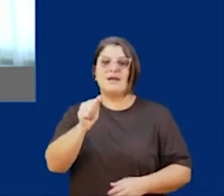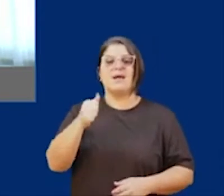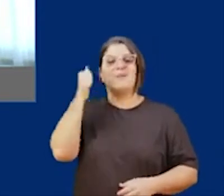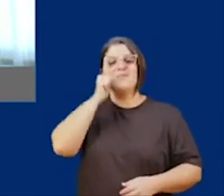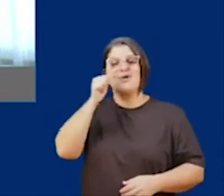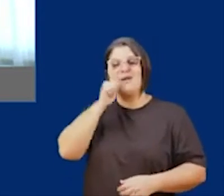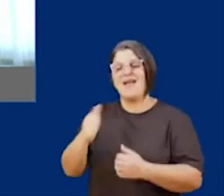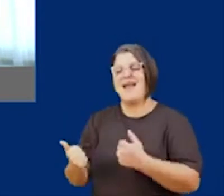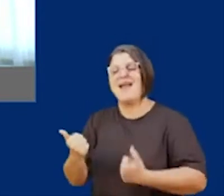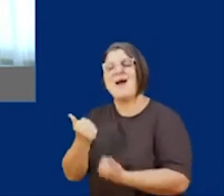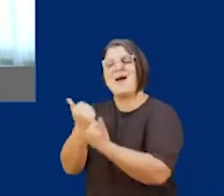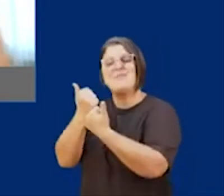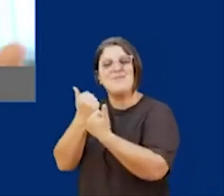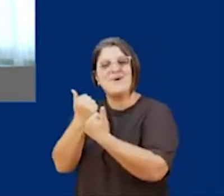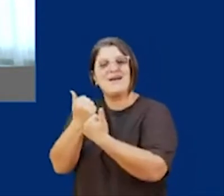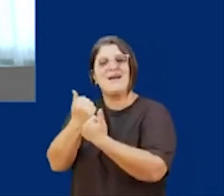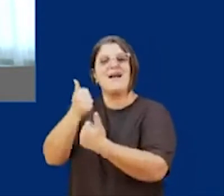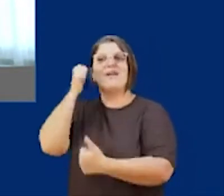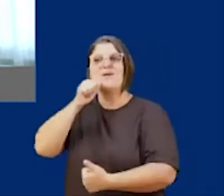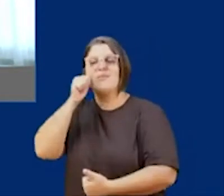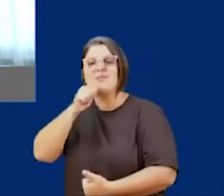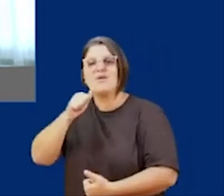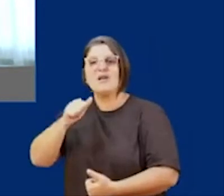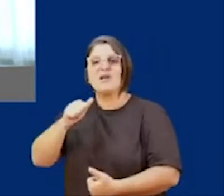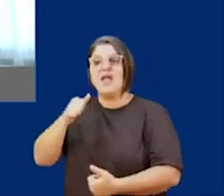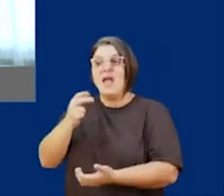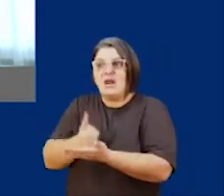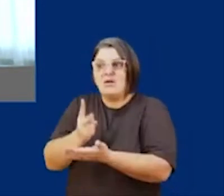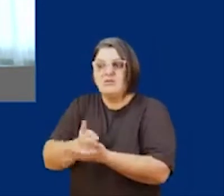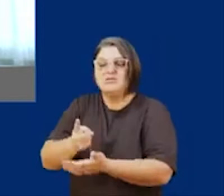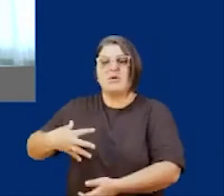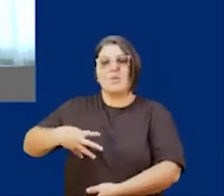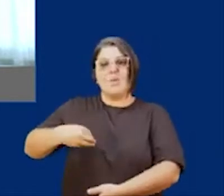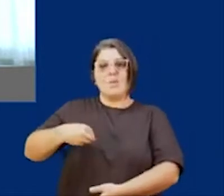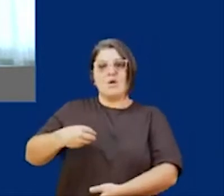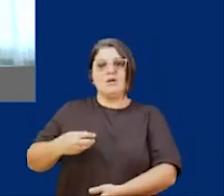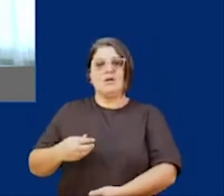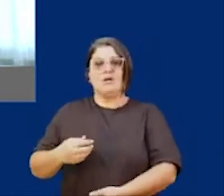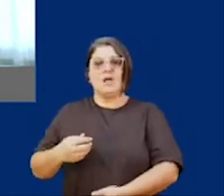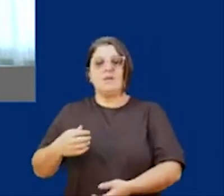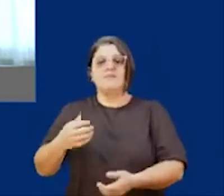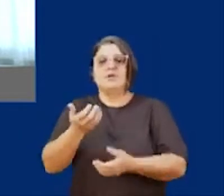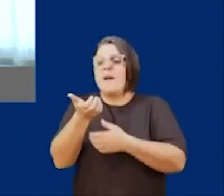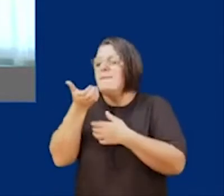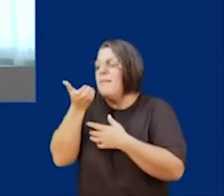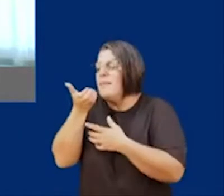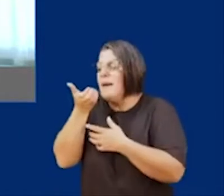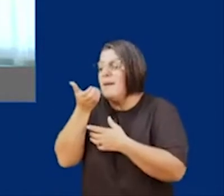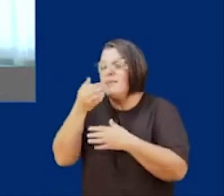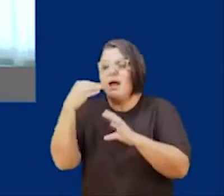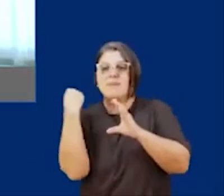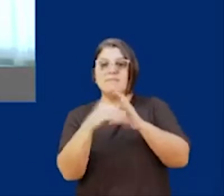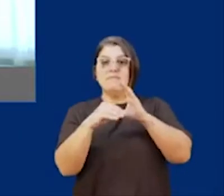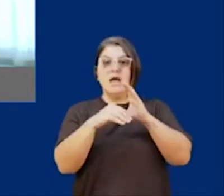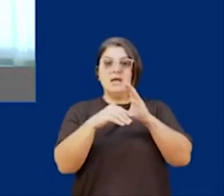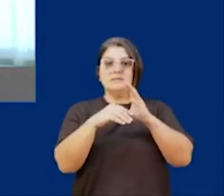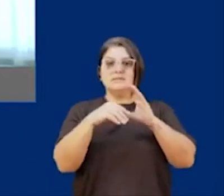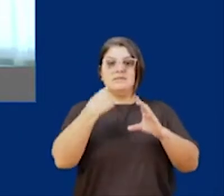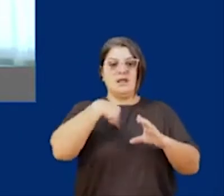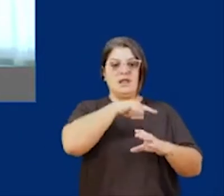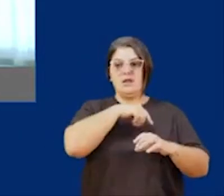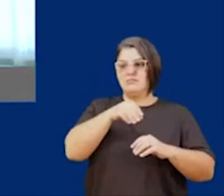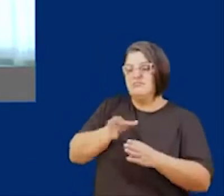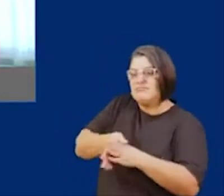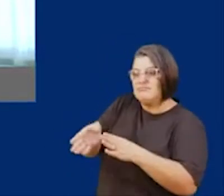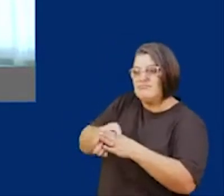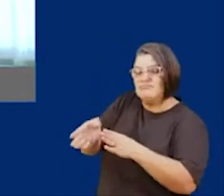5 mil mulheres atualmente pelas redes sociais, a pessoa manda áudio, a gente orienta, é uma coisa impressionante, assim, eu apoio o grupo,